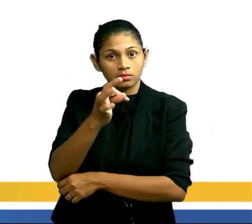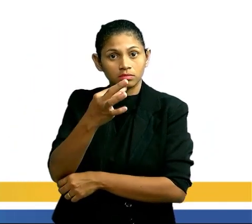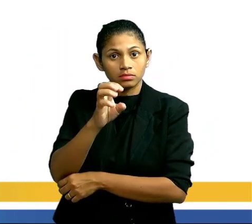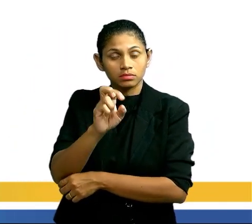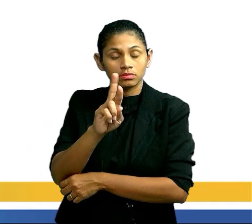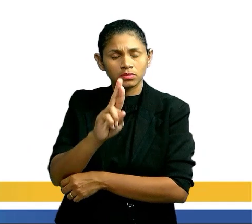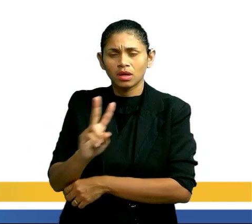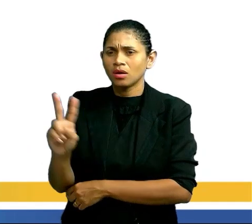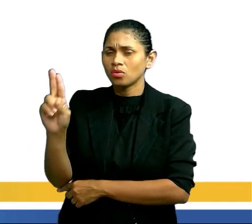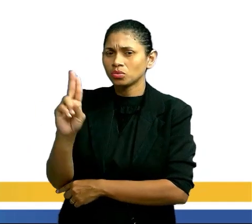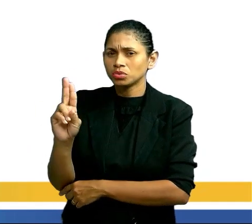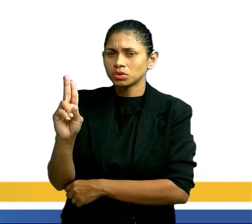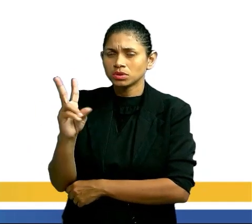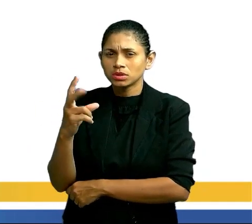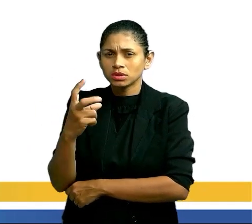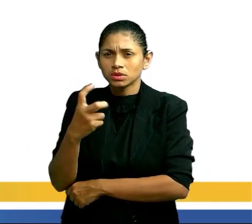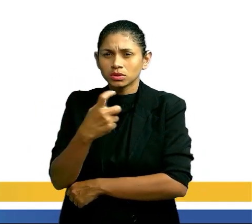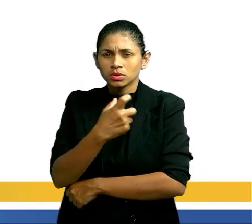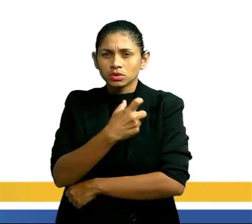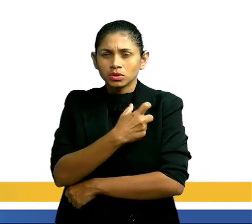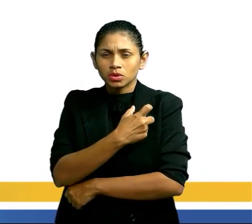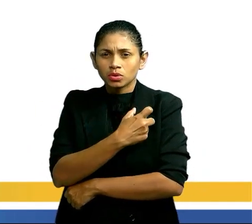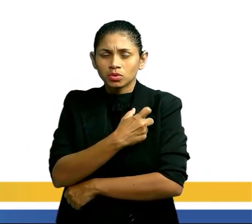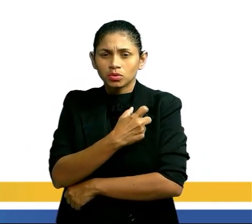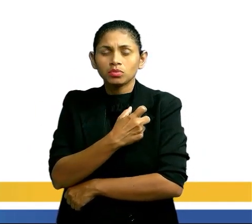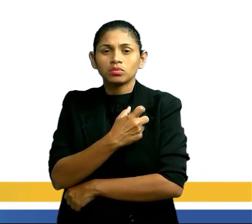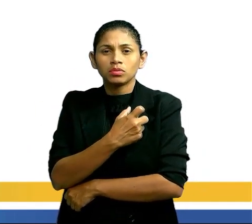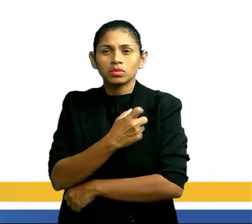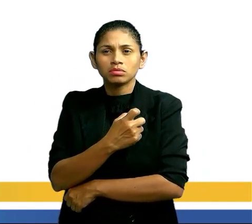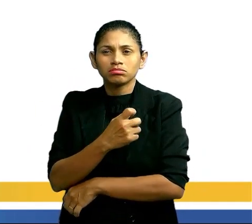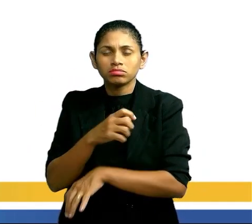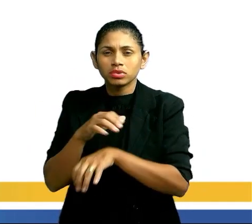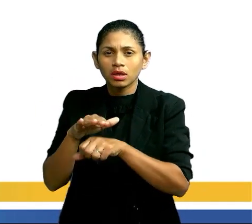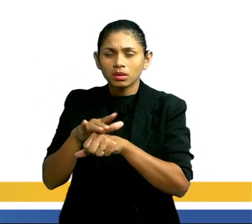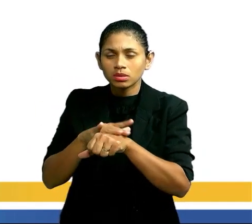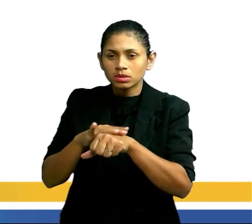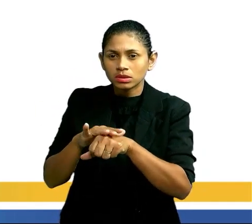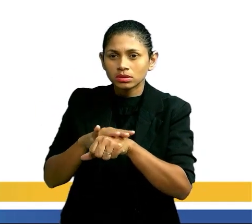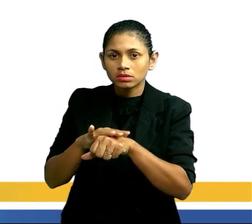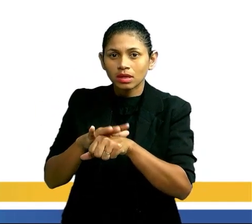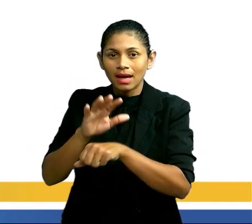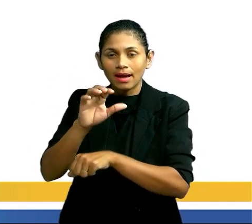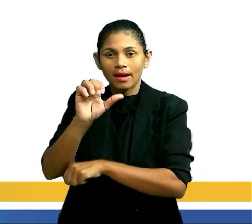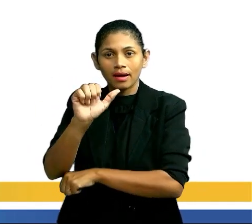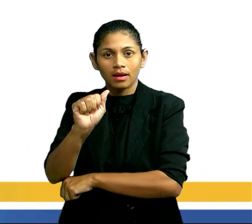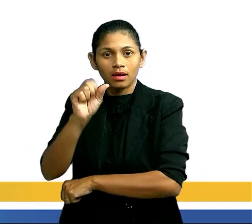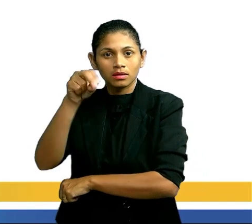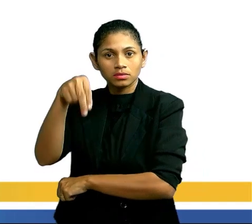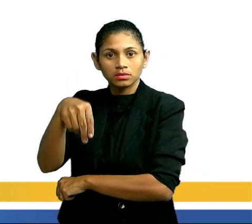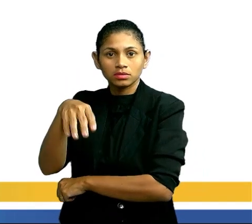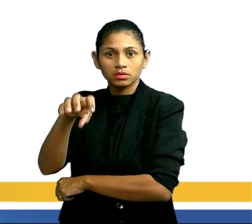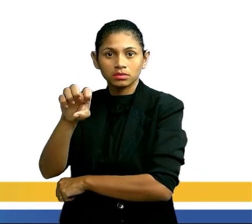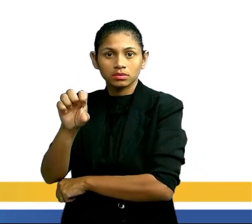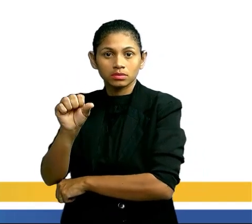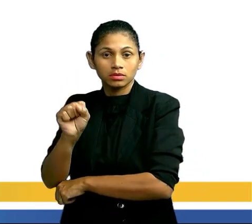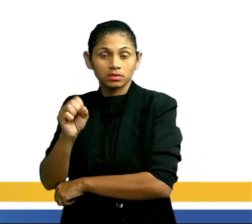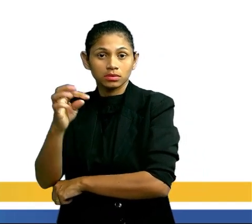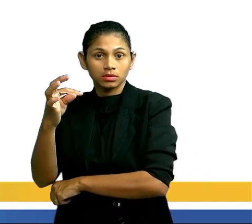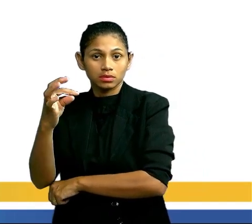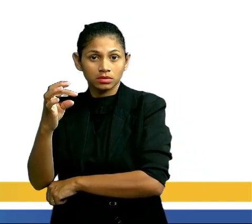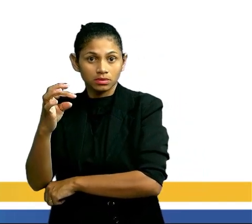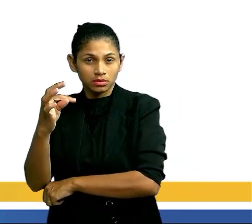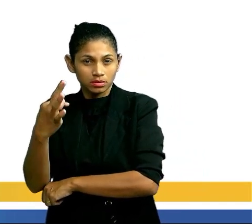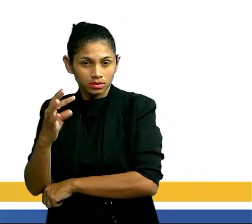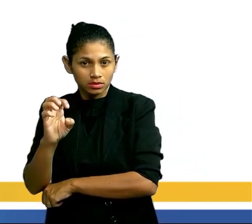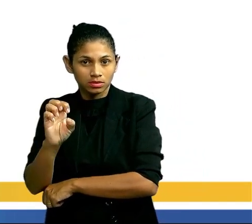usado como anestésico, tá? Antigamente, mas devido às suas propriedades cancerígenas, ele foi retirado e não